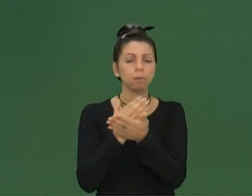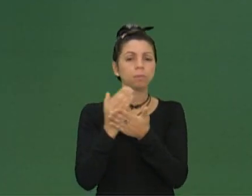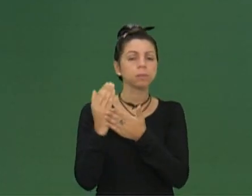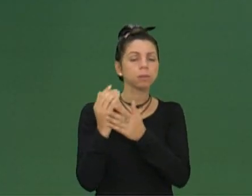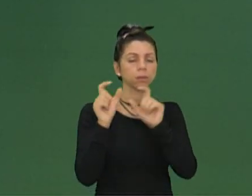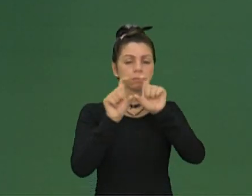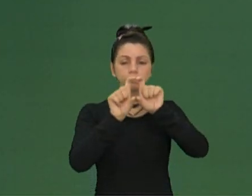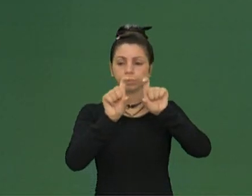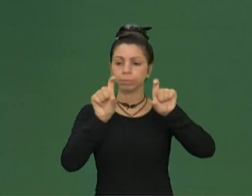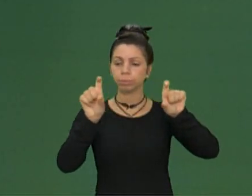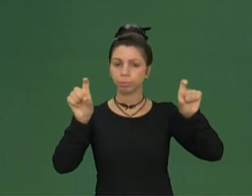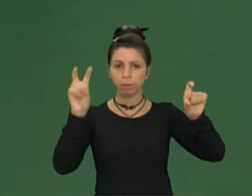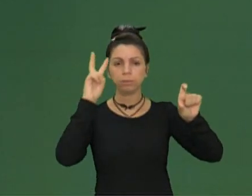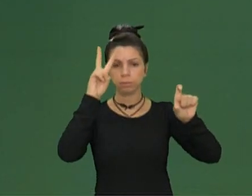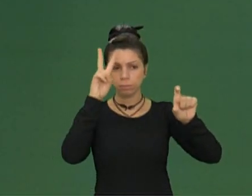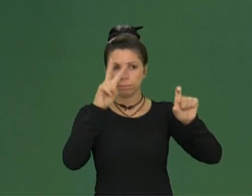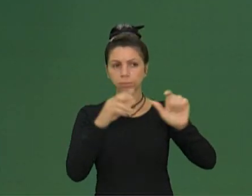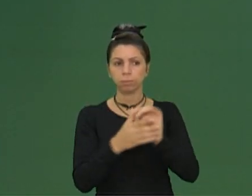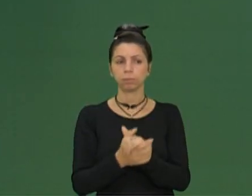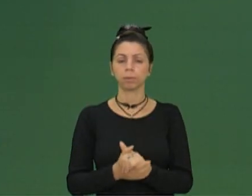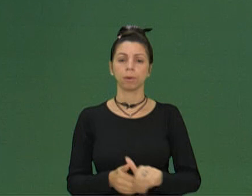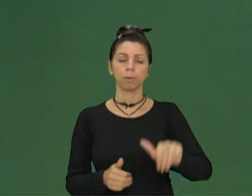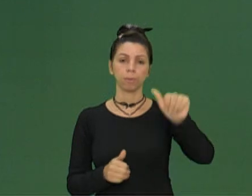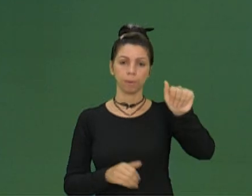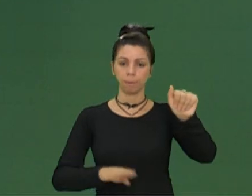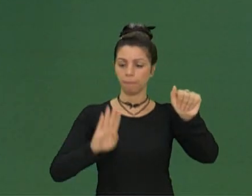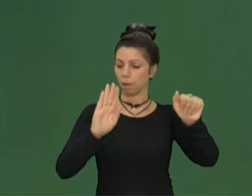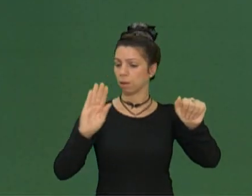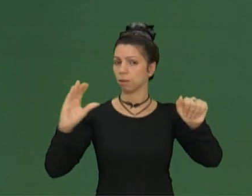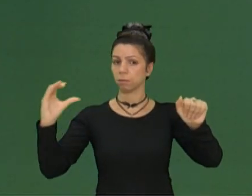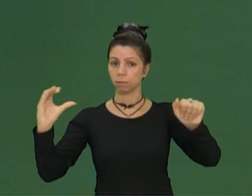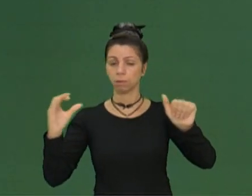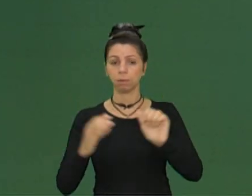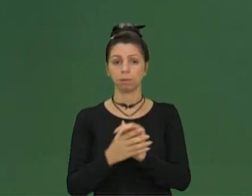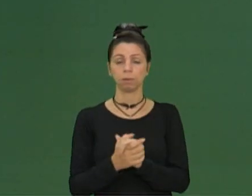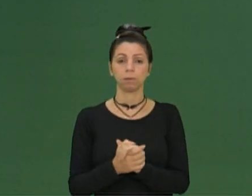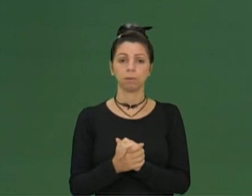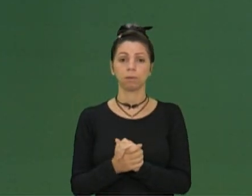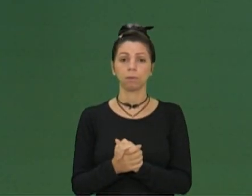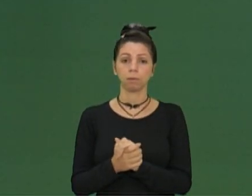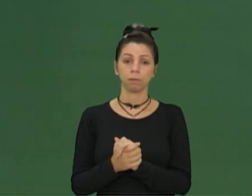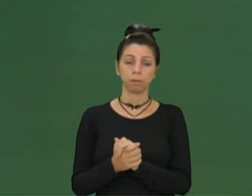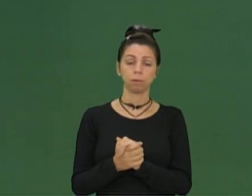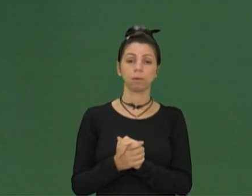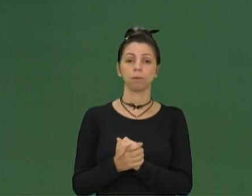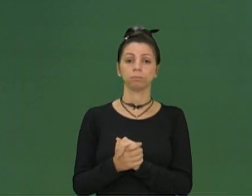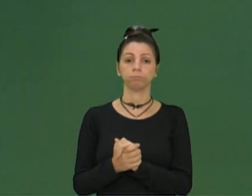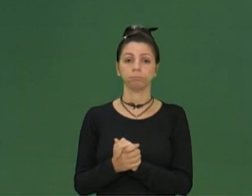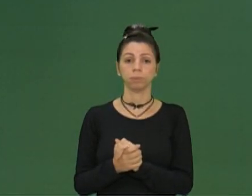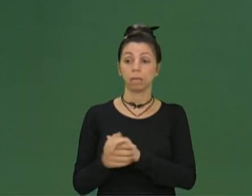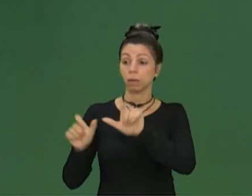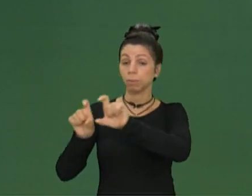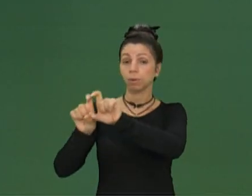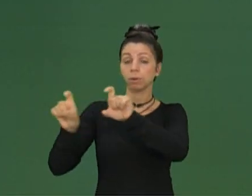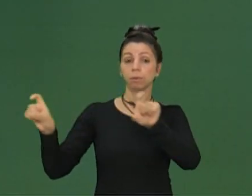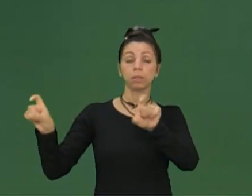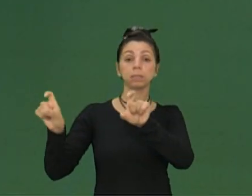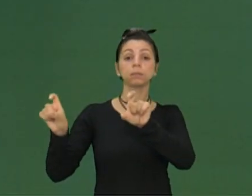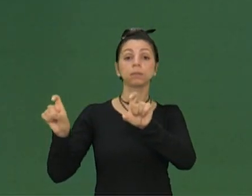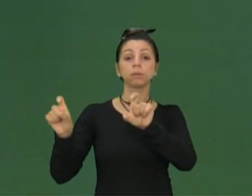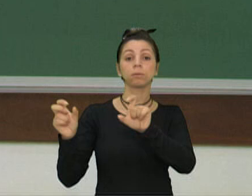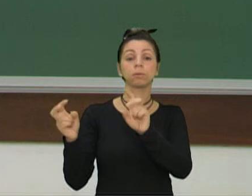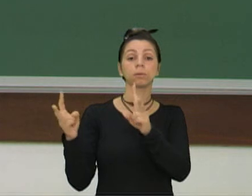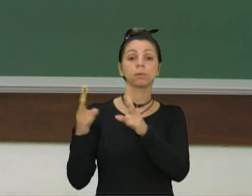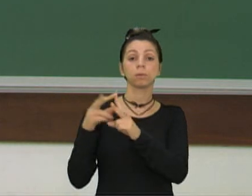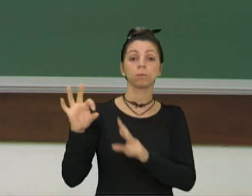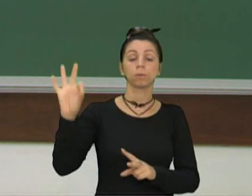lembraram. Olha quem que aparece aqui, o A, o B e o C. Ela é uma equação de segundo grau completa. E como que eu resolvo?